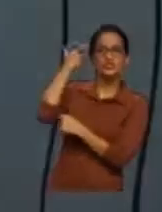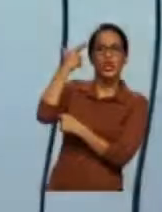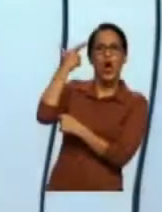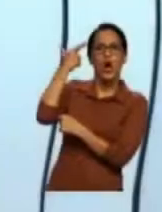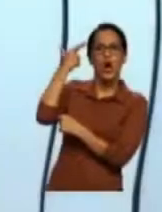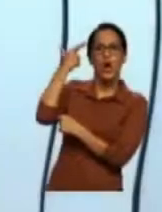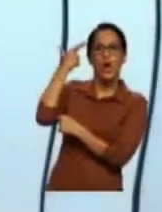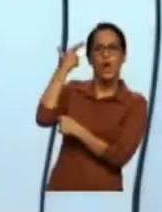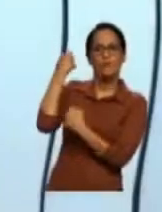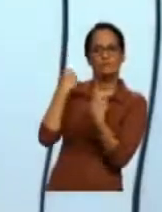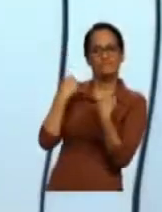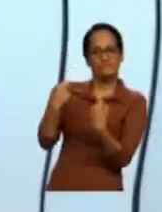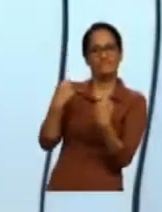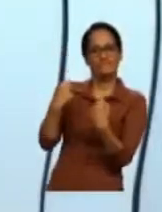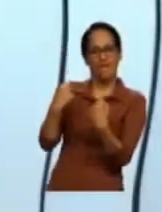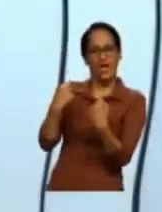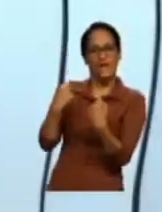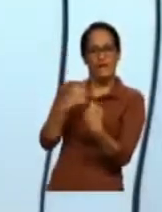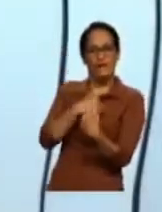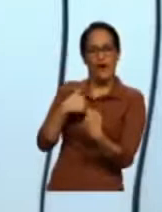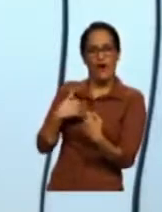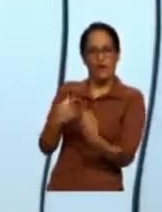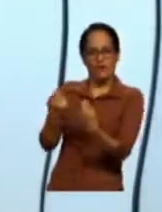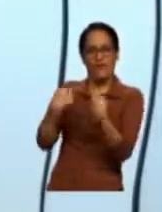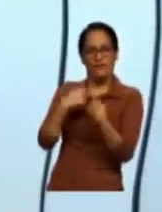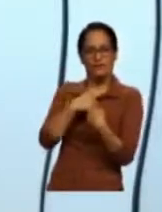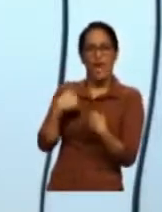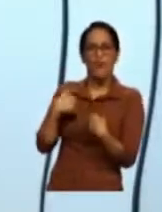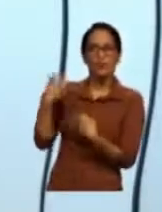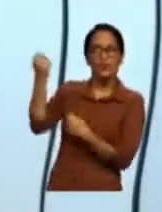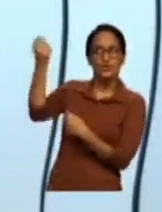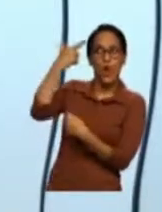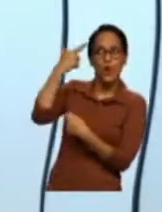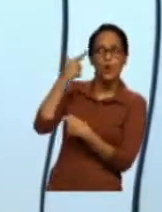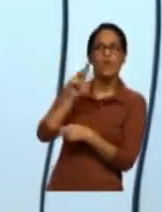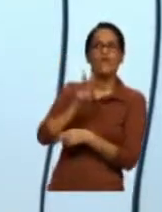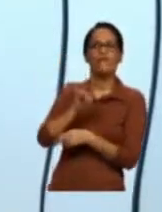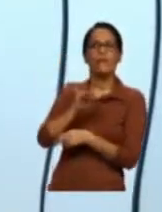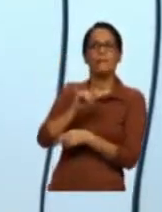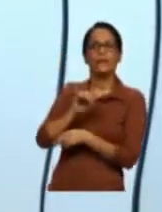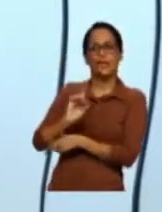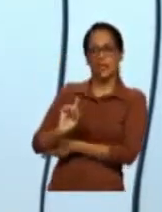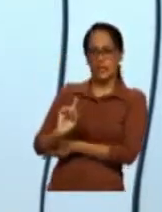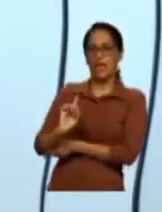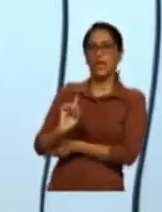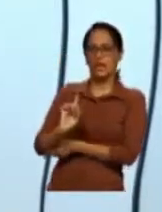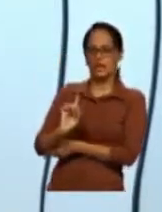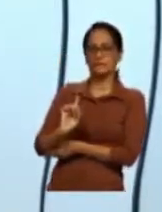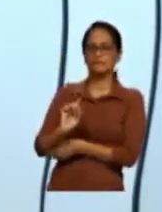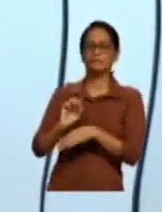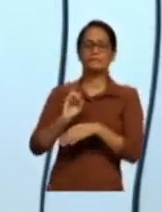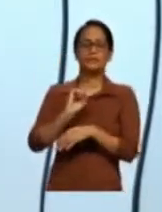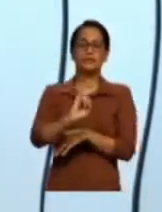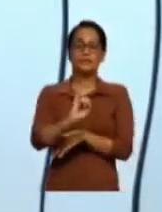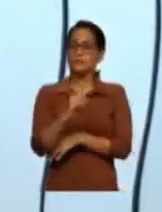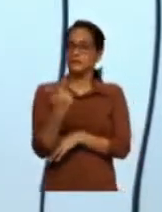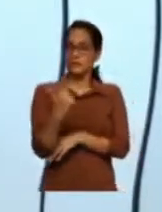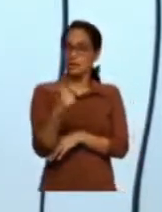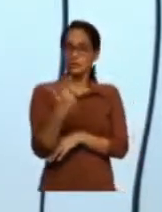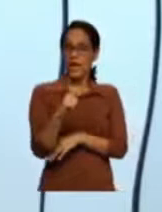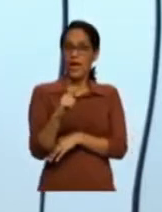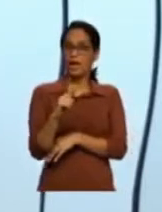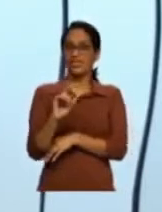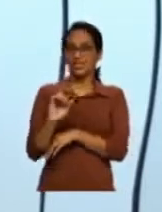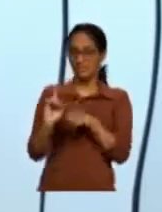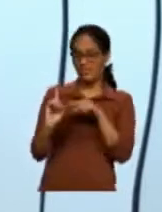lá, para estimular a produção de vitamina D. Quando eu não tenho uma boa estimulação, uma boa produção de